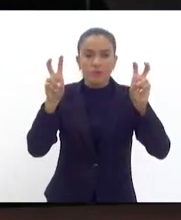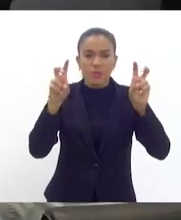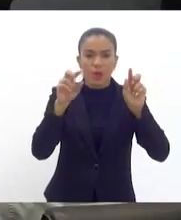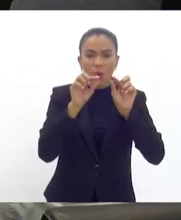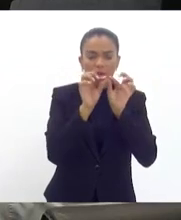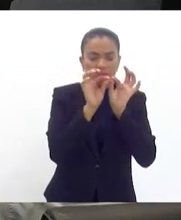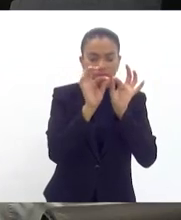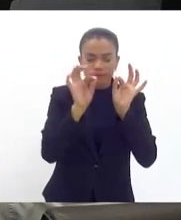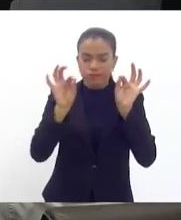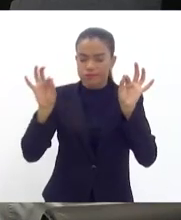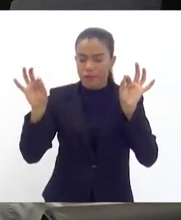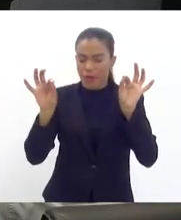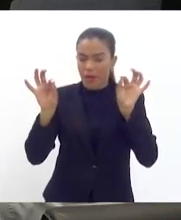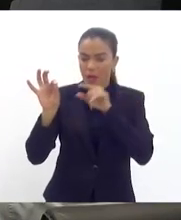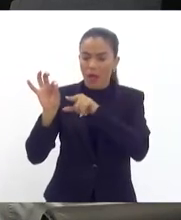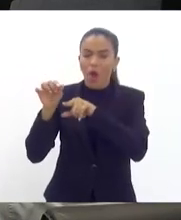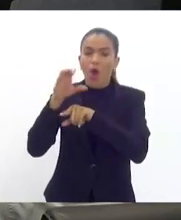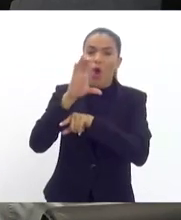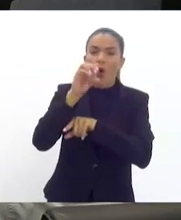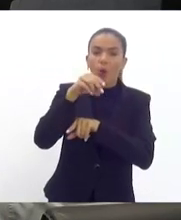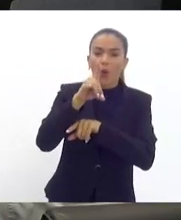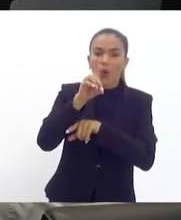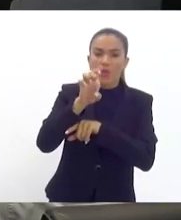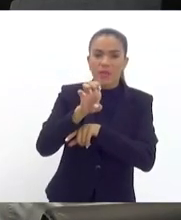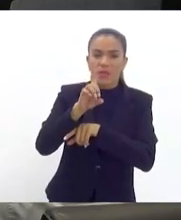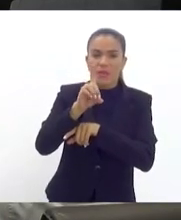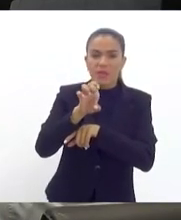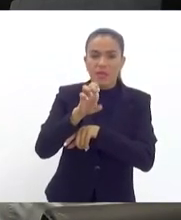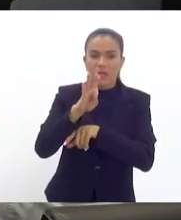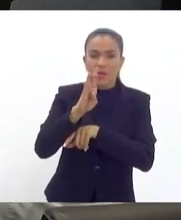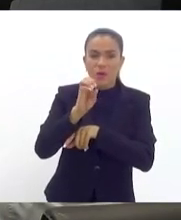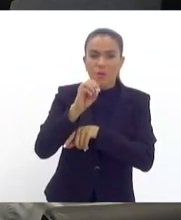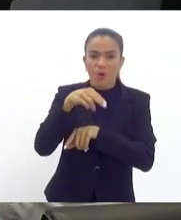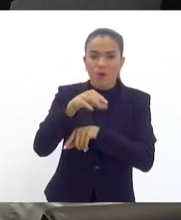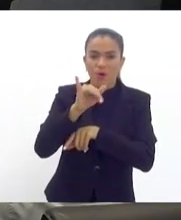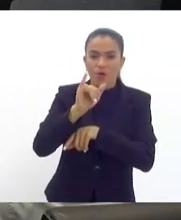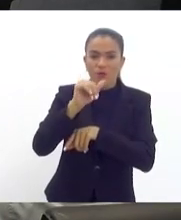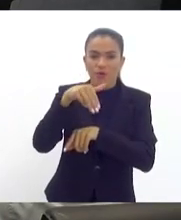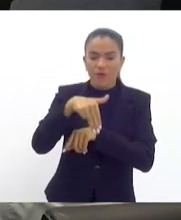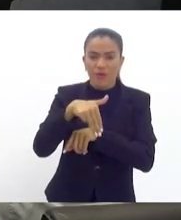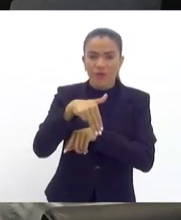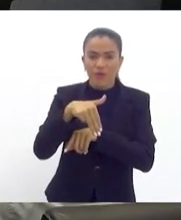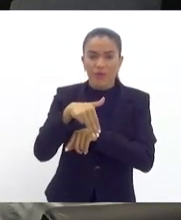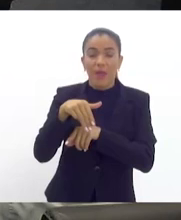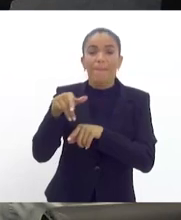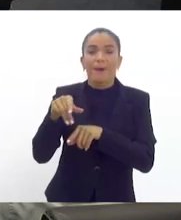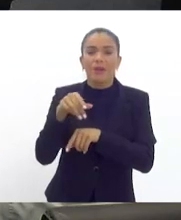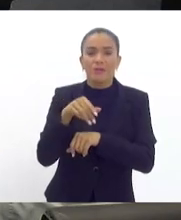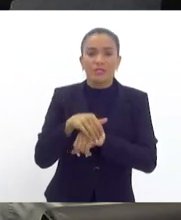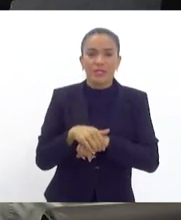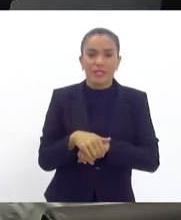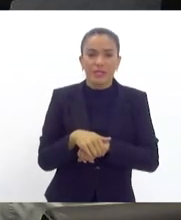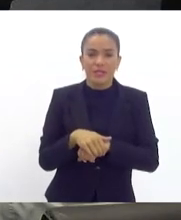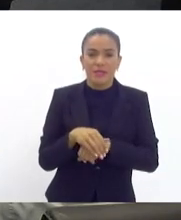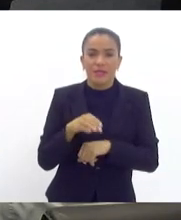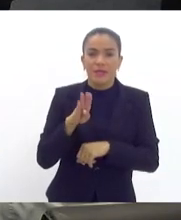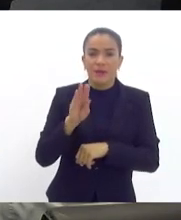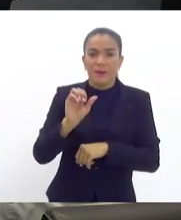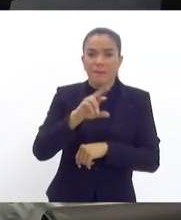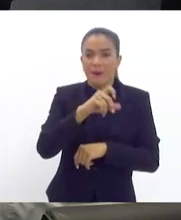Bonfim e outra a rua de trás que é agora vamos esquecer que da rua